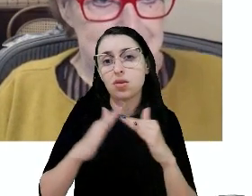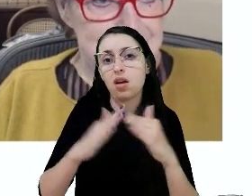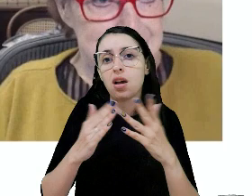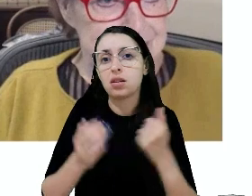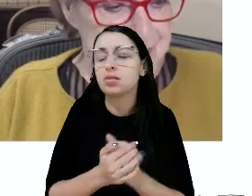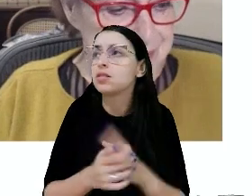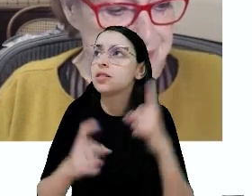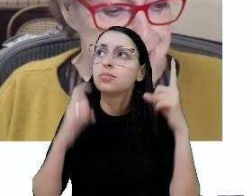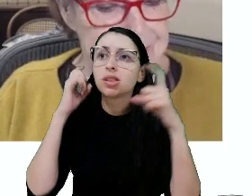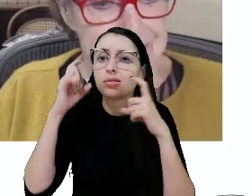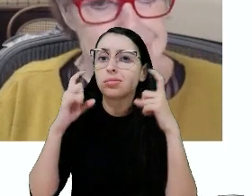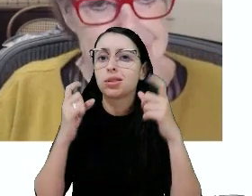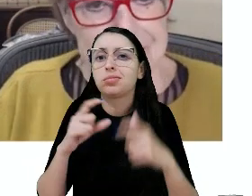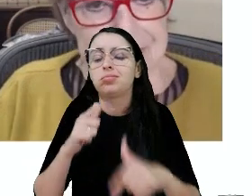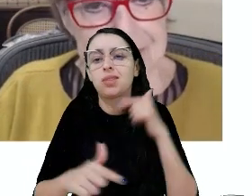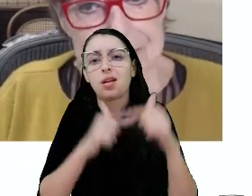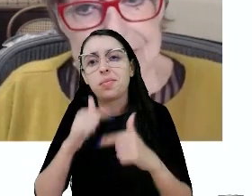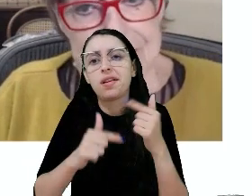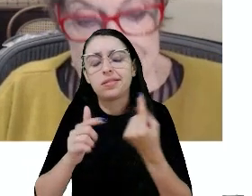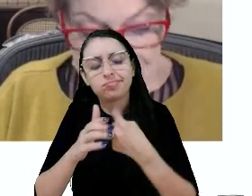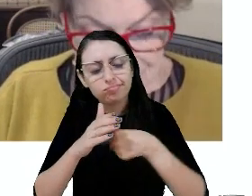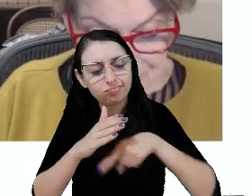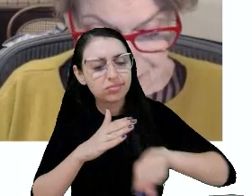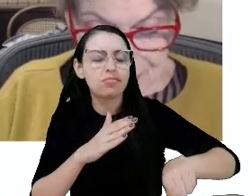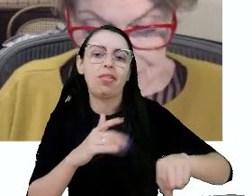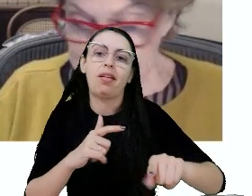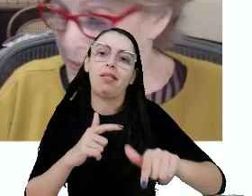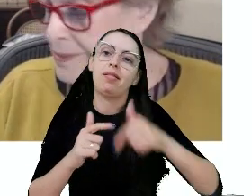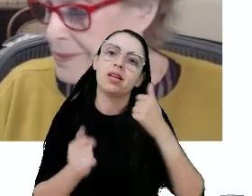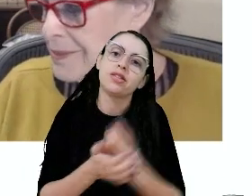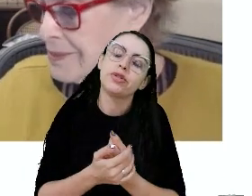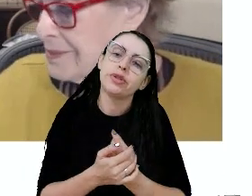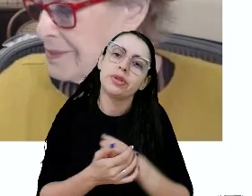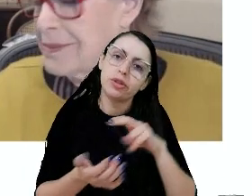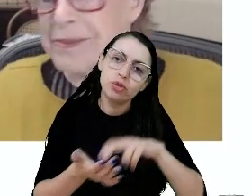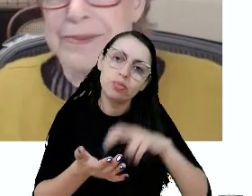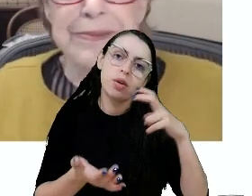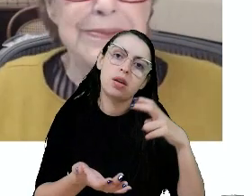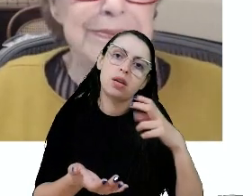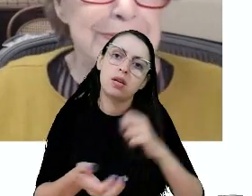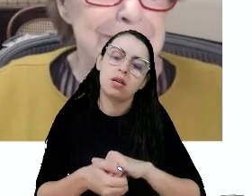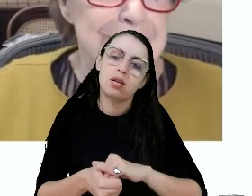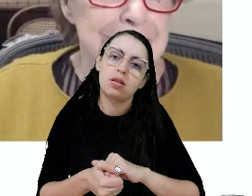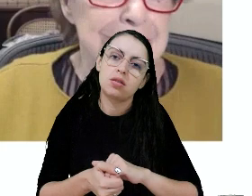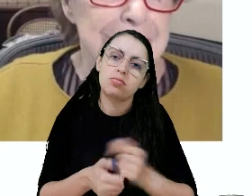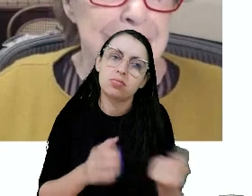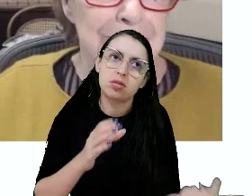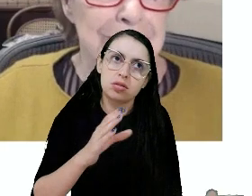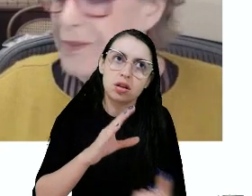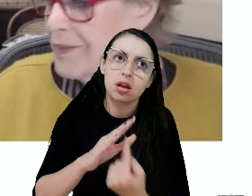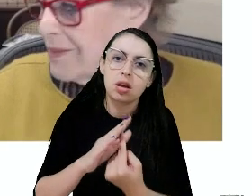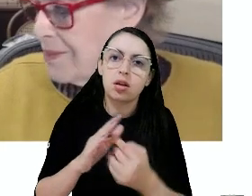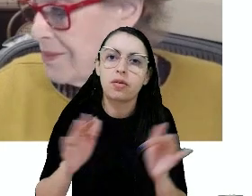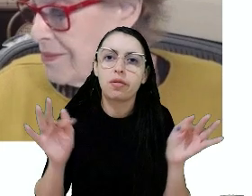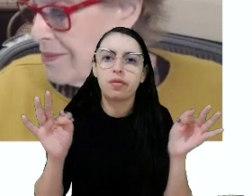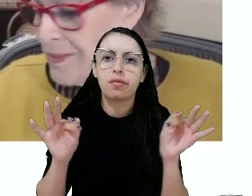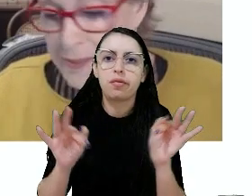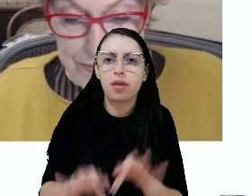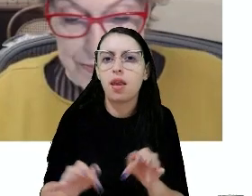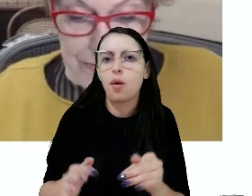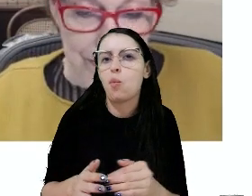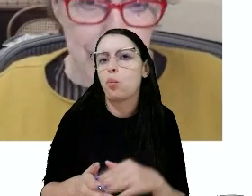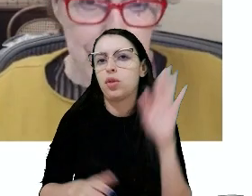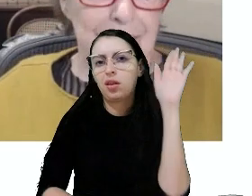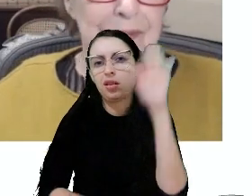dentro de casa e tendo que trabalhar. Eu lembro dela saindo para trabalhar de manhã, chegava no final da